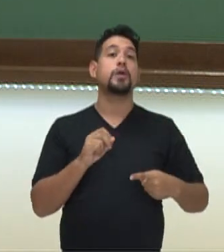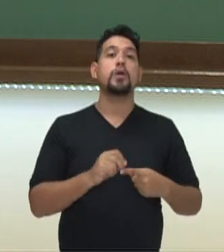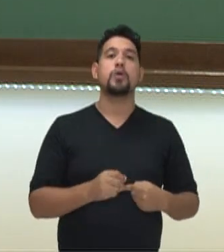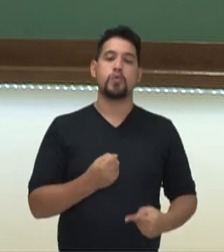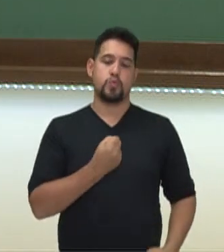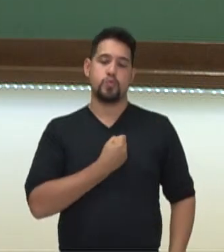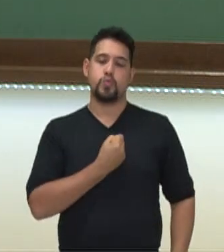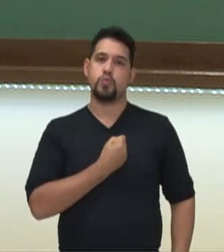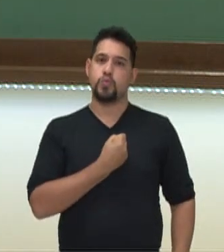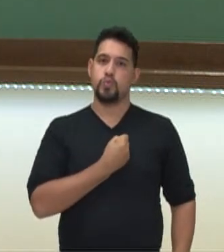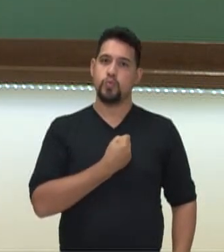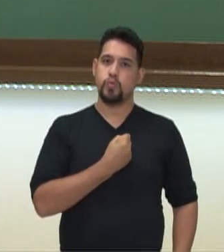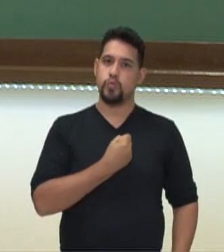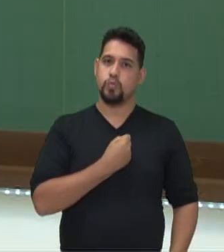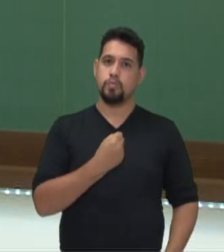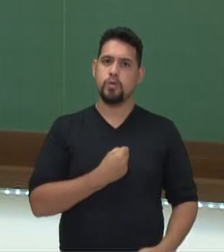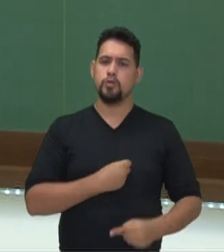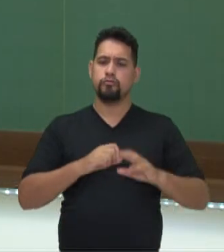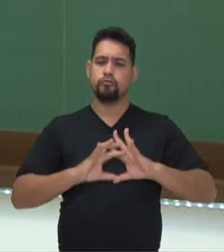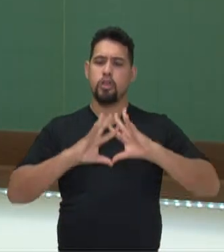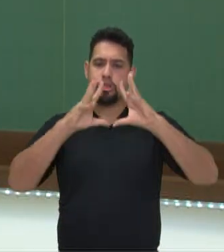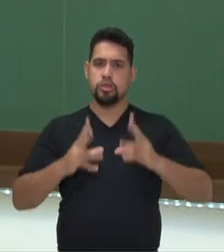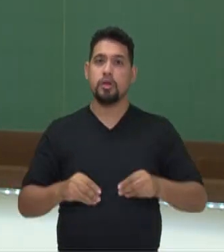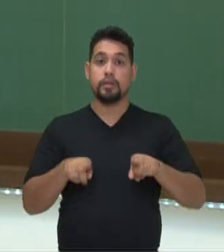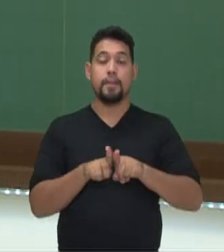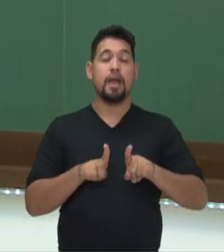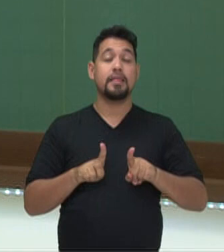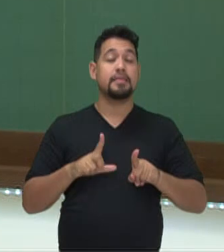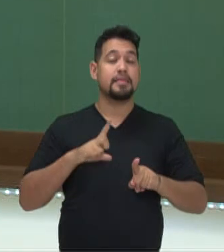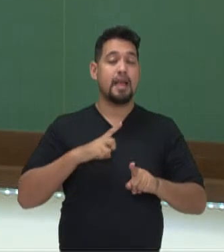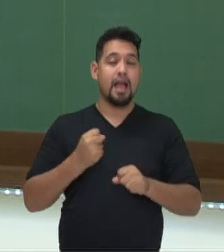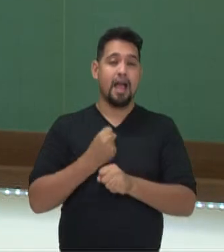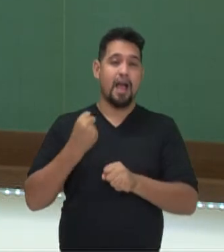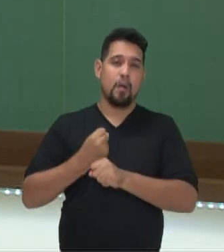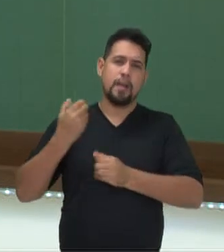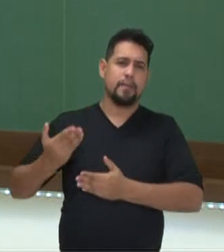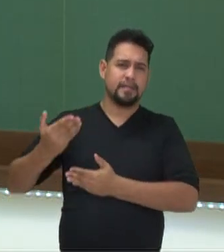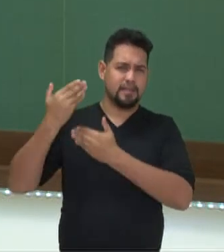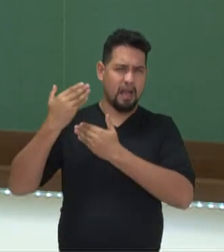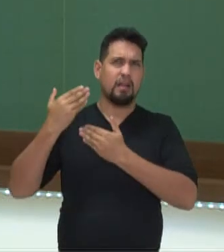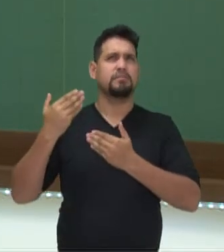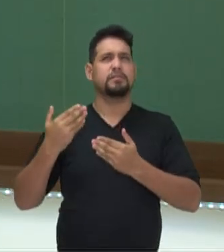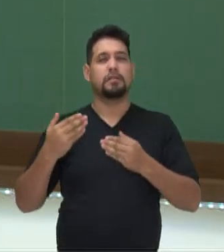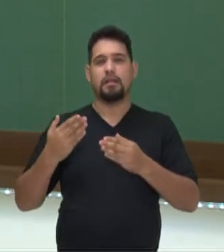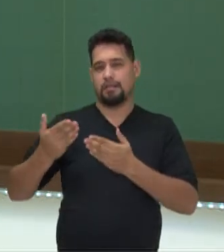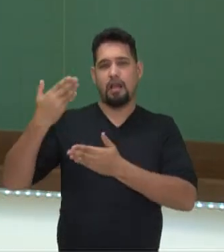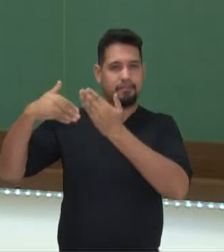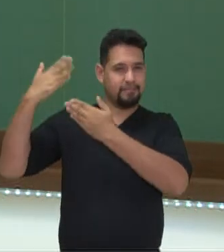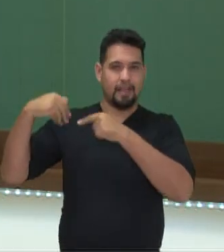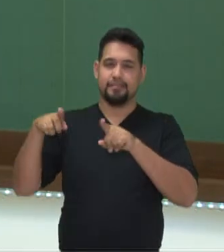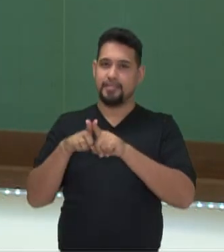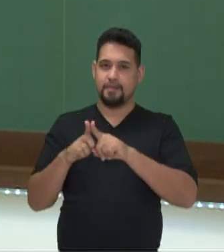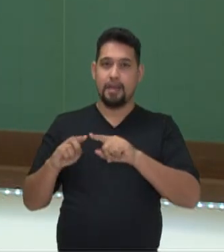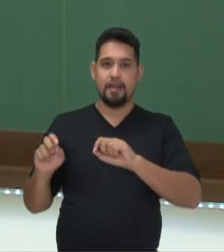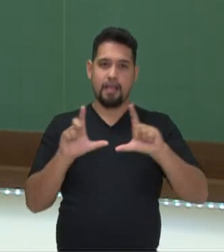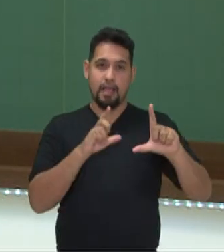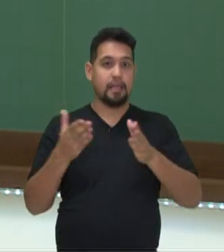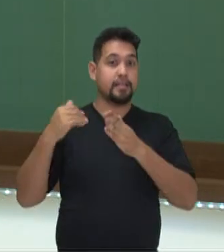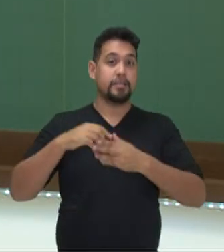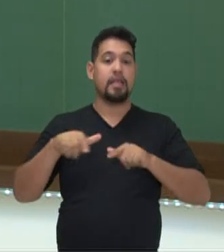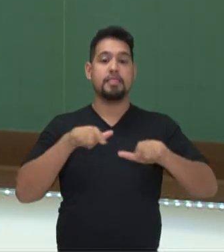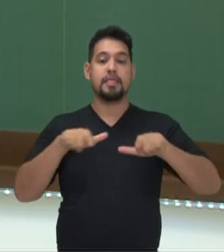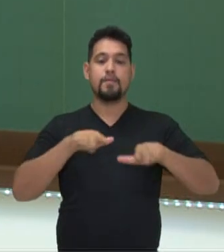números inteiros. Pessoal, em aulas anteriores, em momentos anteriores, nós trabalhamos com todas